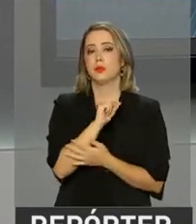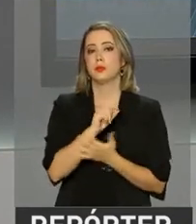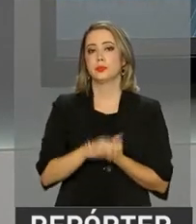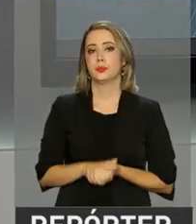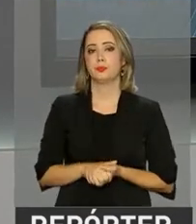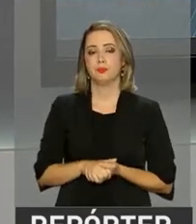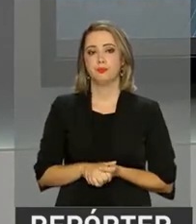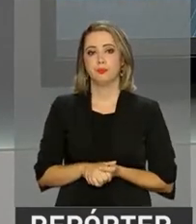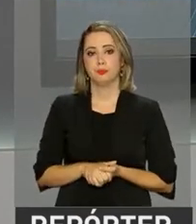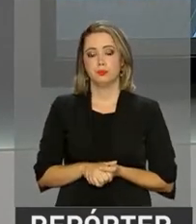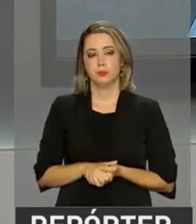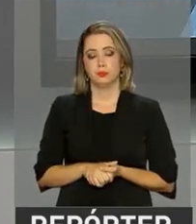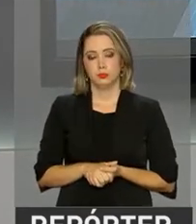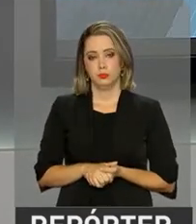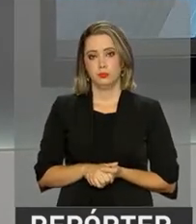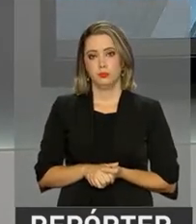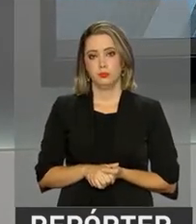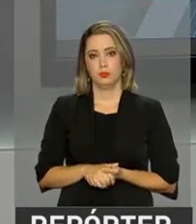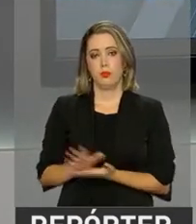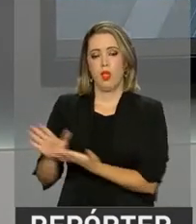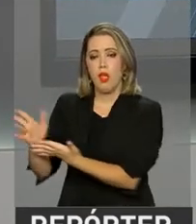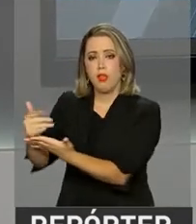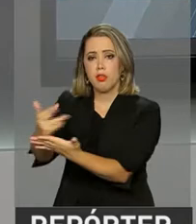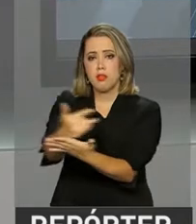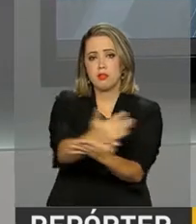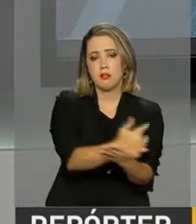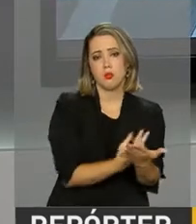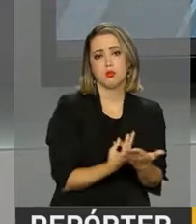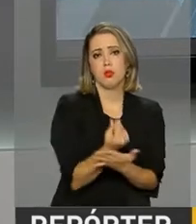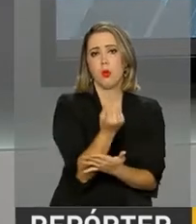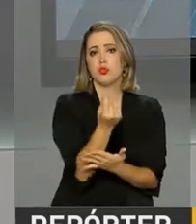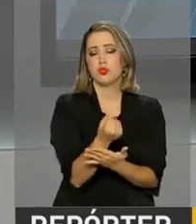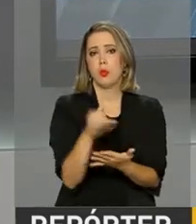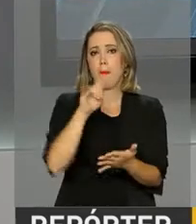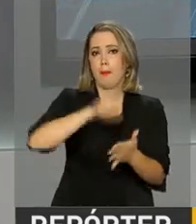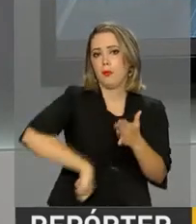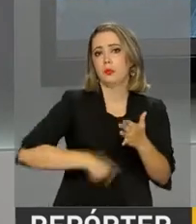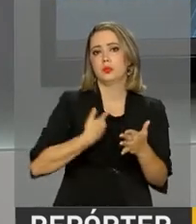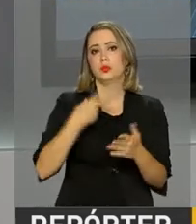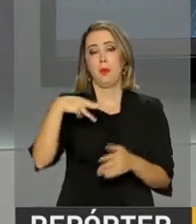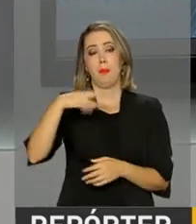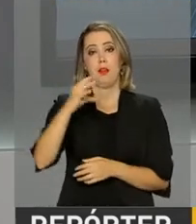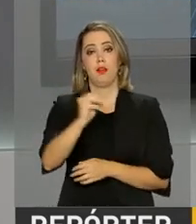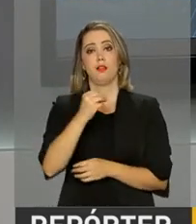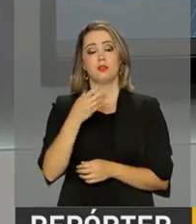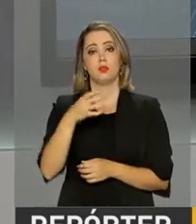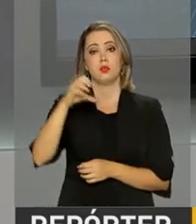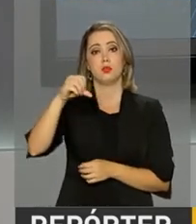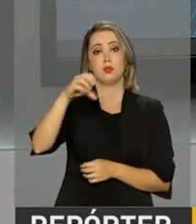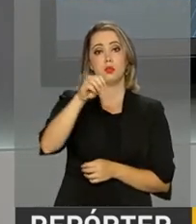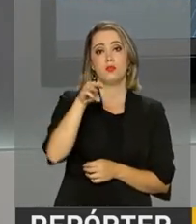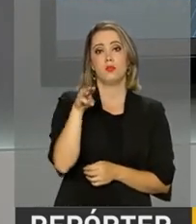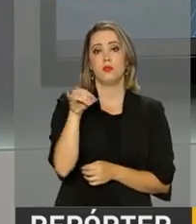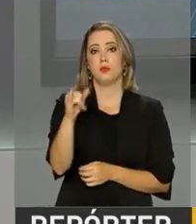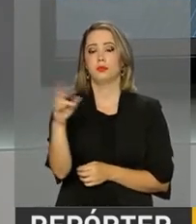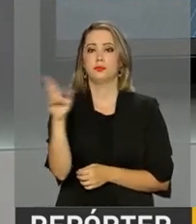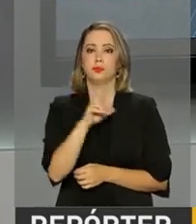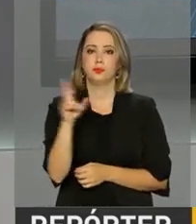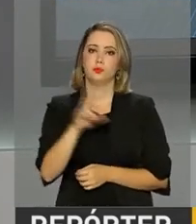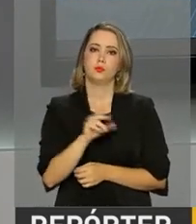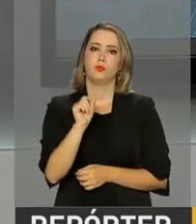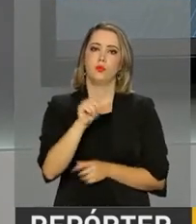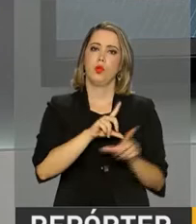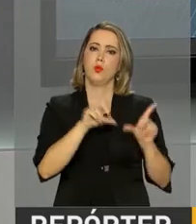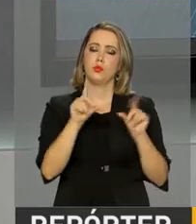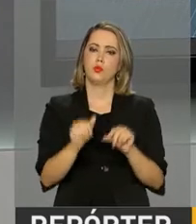A arrecadação de impostos e contribuições federais no mês de março chegou a quase R$ 99 bilhões,